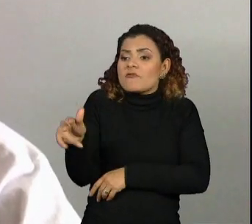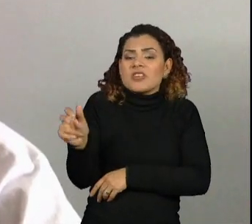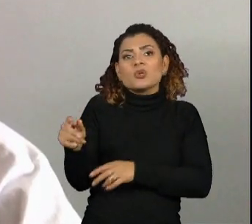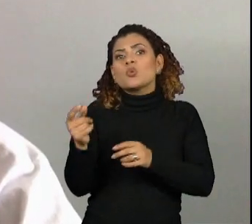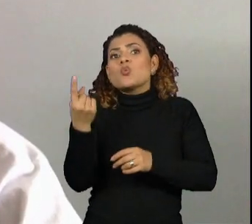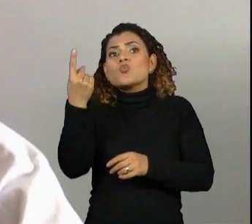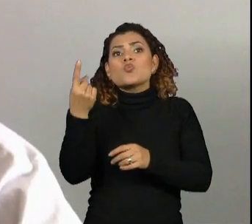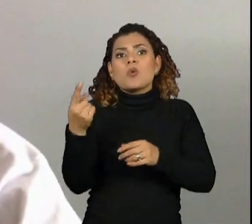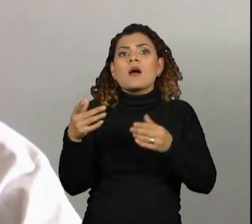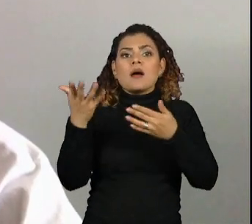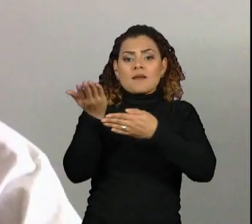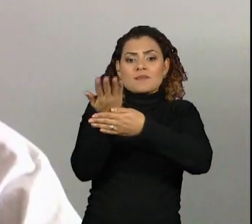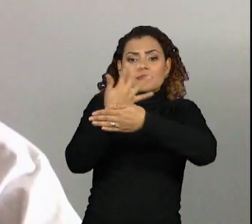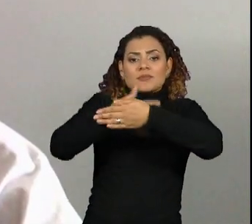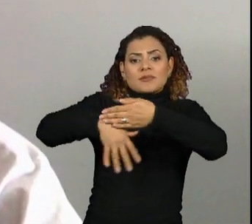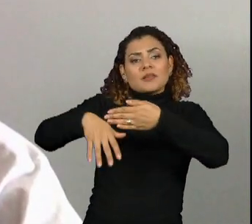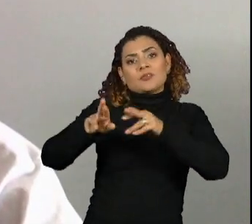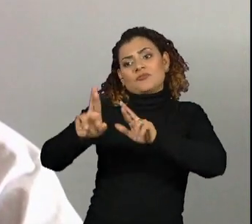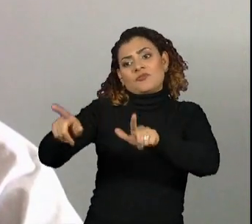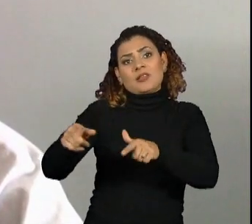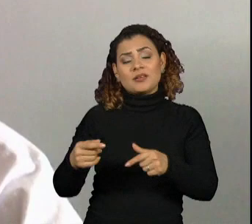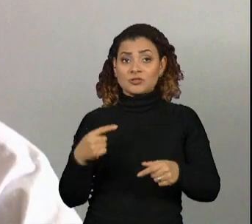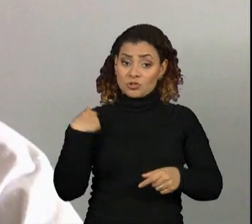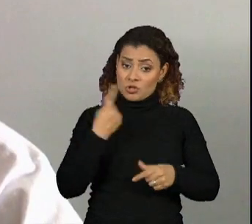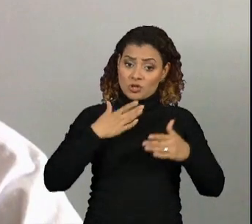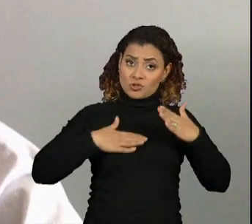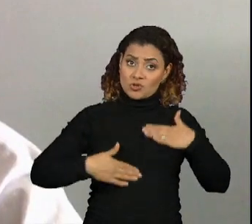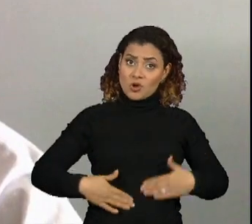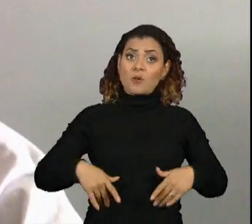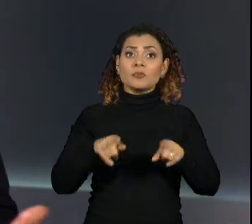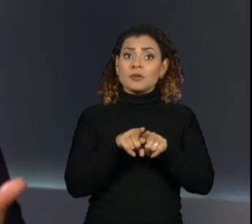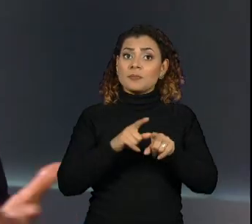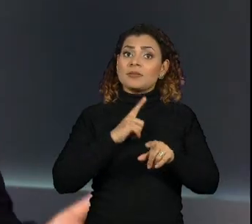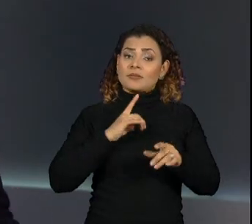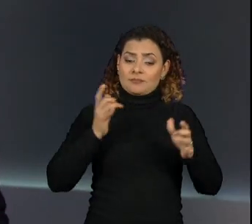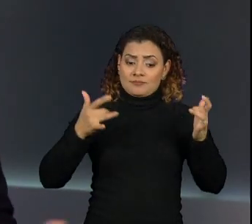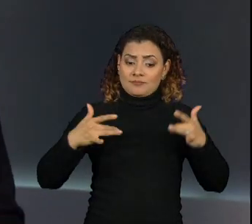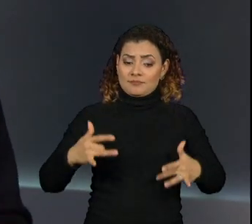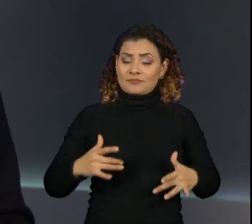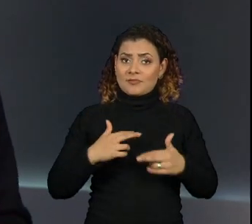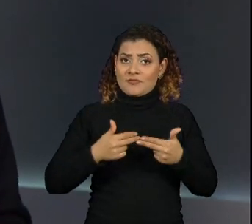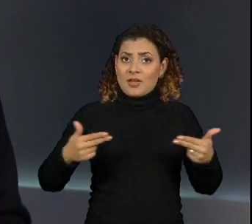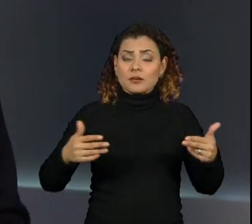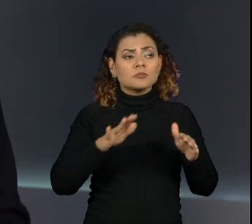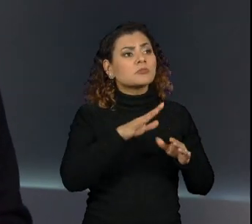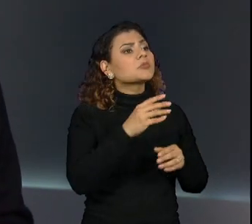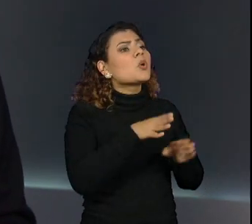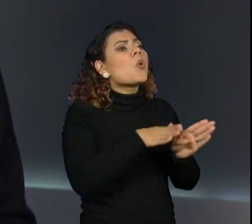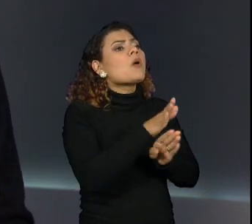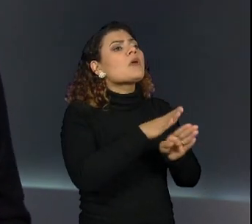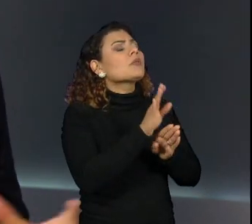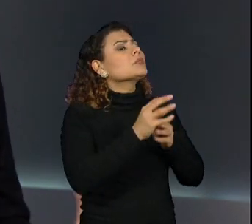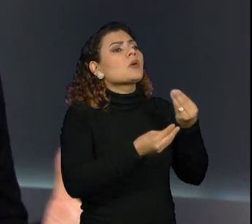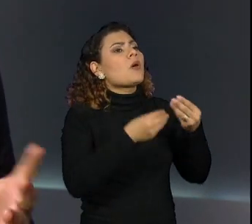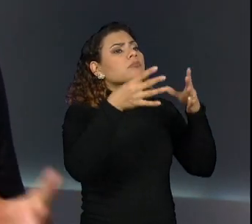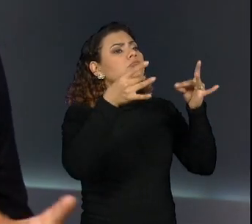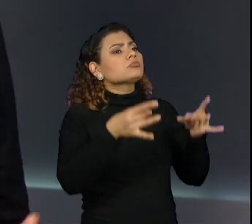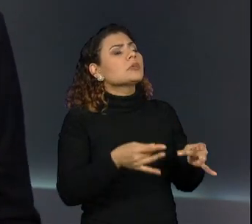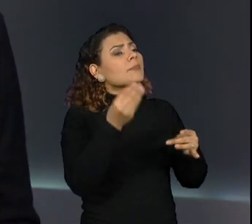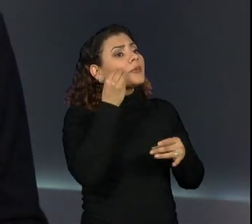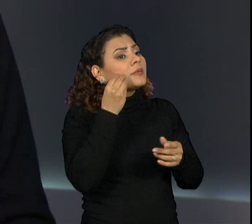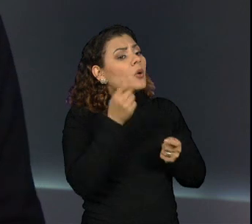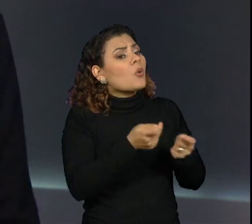avião, navio, a gente está levando espécies exóticas também. Quais são os procedimentos que vocês recomendam para